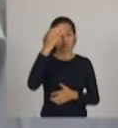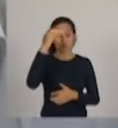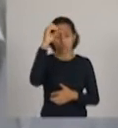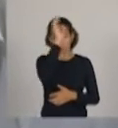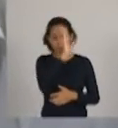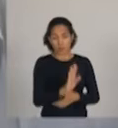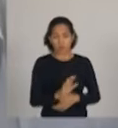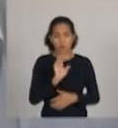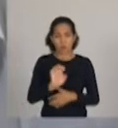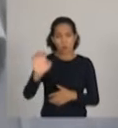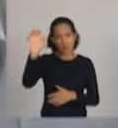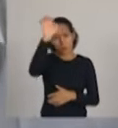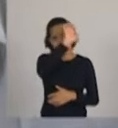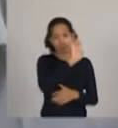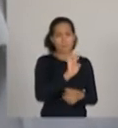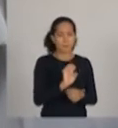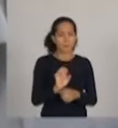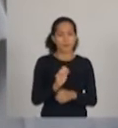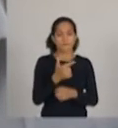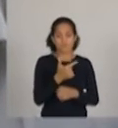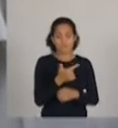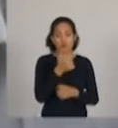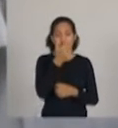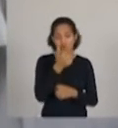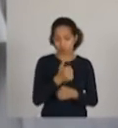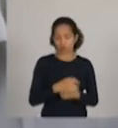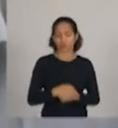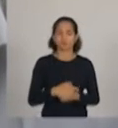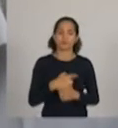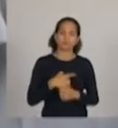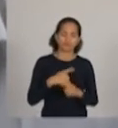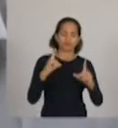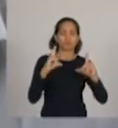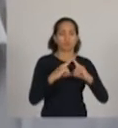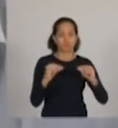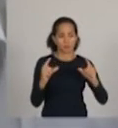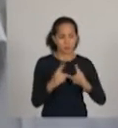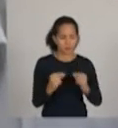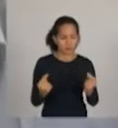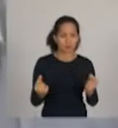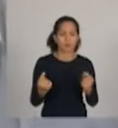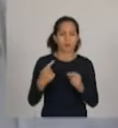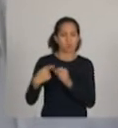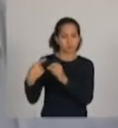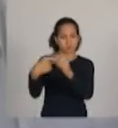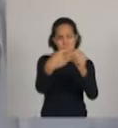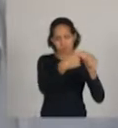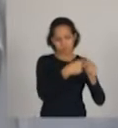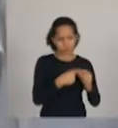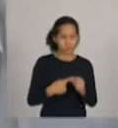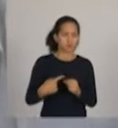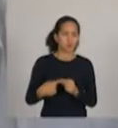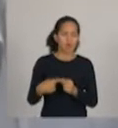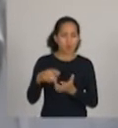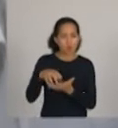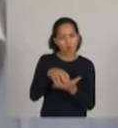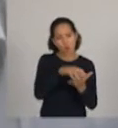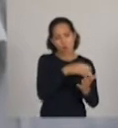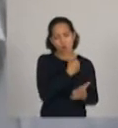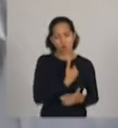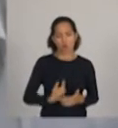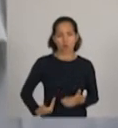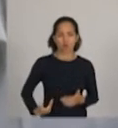considerou recursos federais utilizados por estados, Distrito Federal, municípios, órgãos públicos